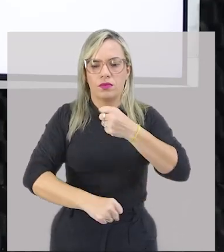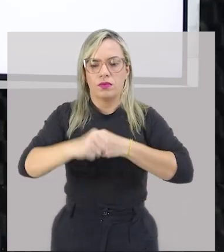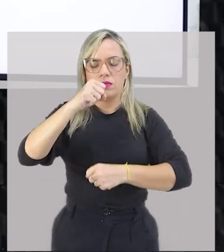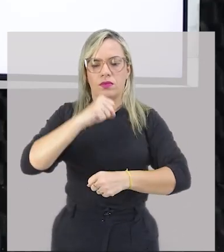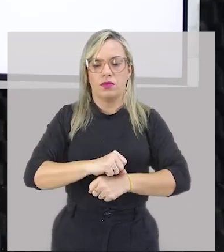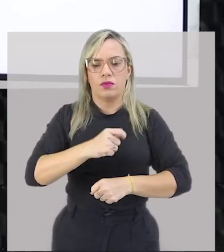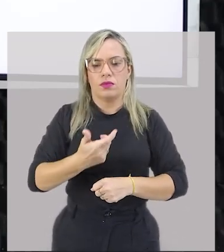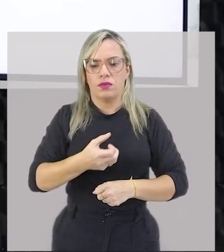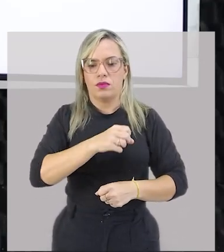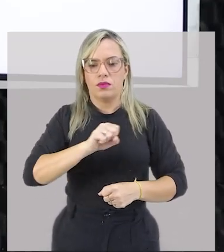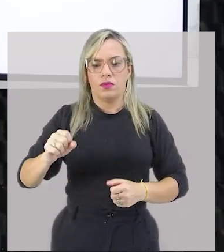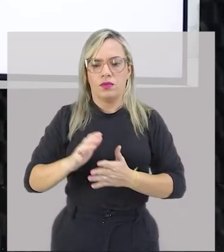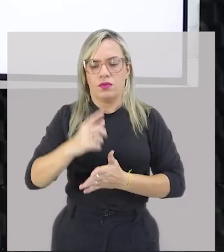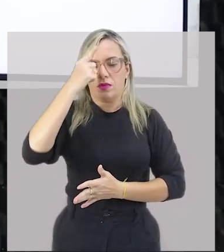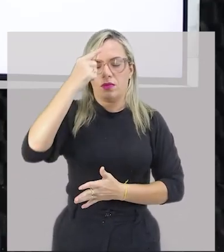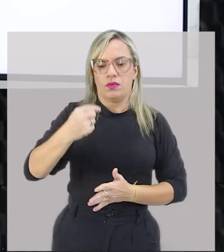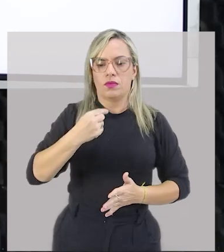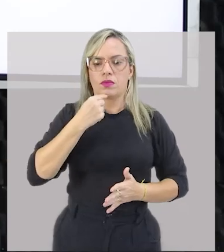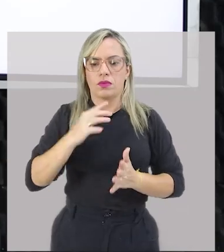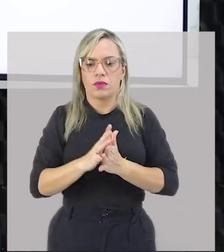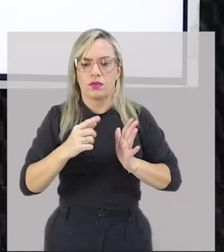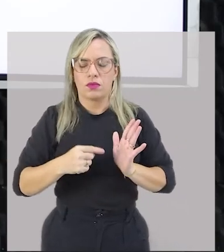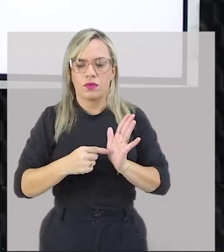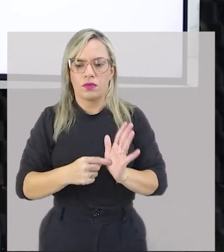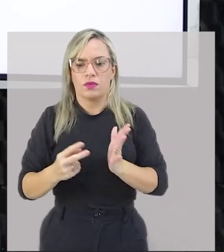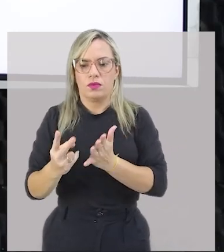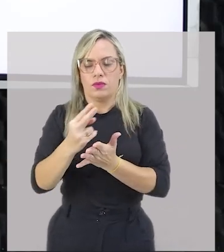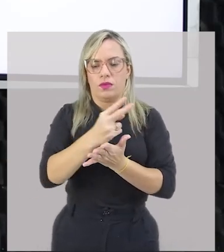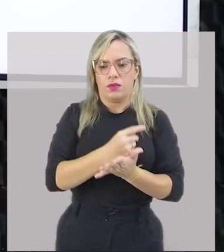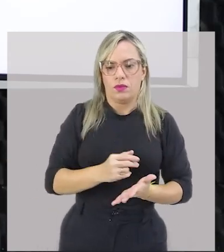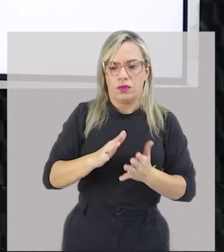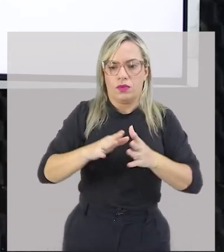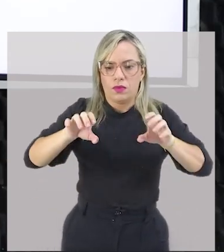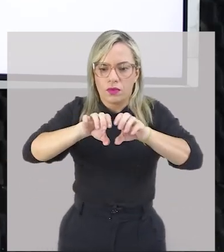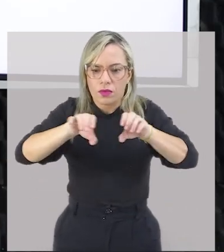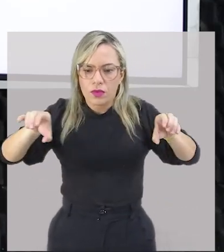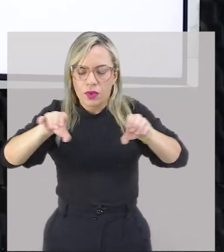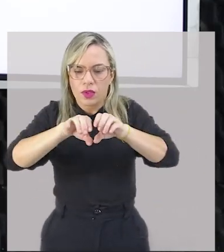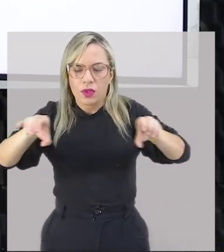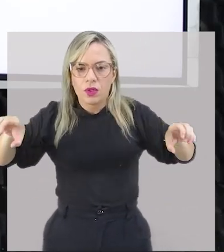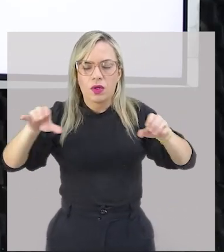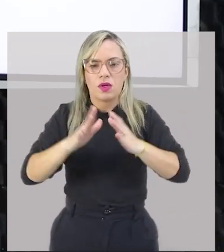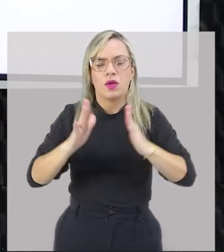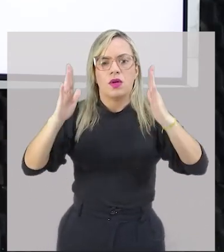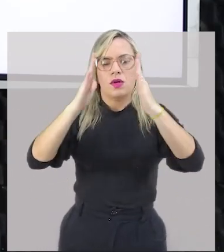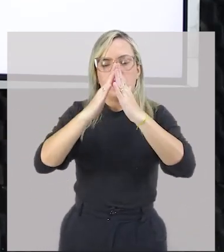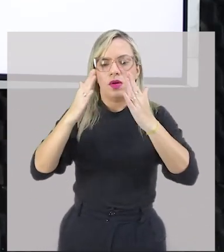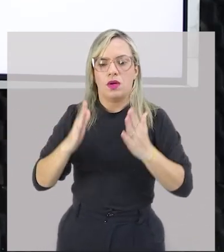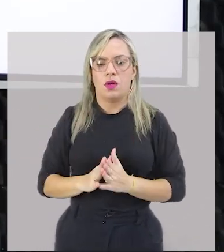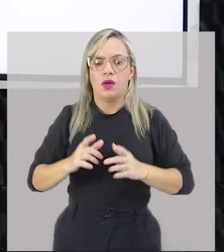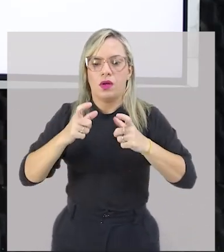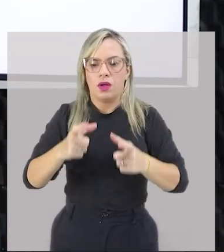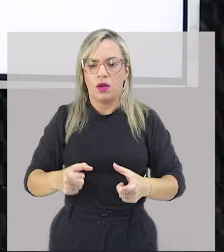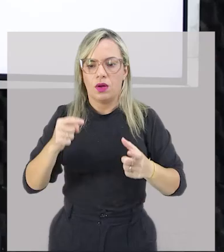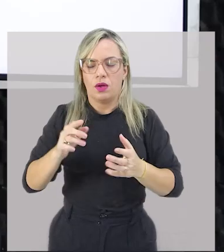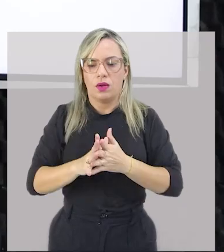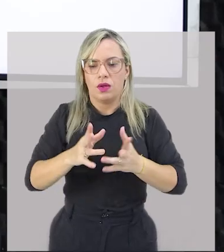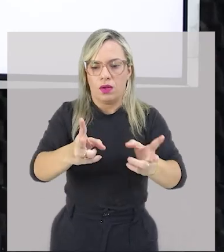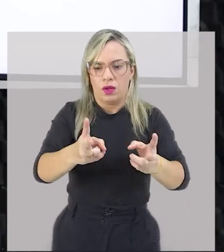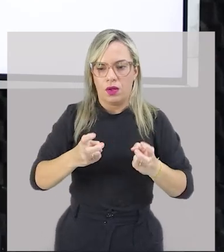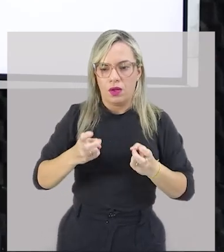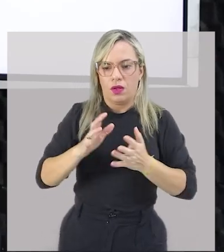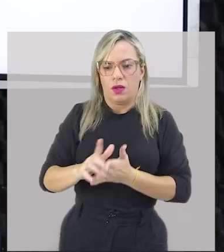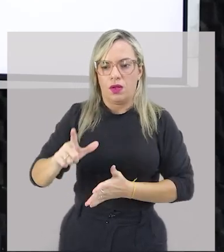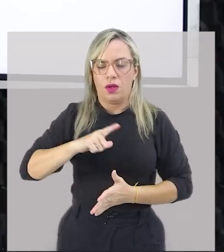2018. A figura representa o esquema do encanamento de uma casa, onde se detectou a presença